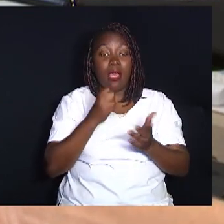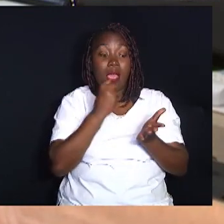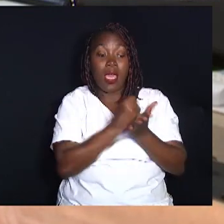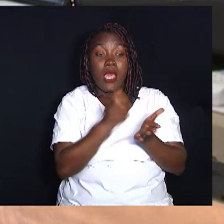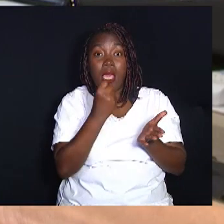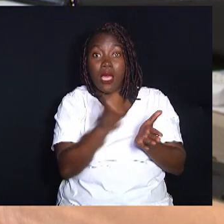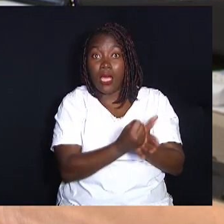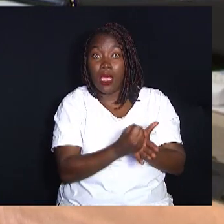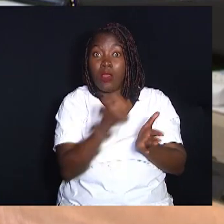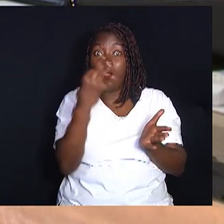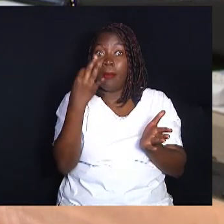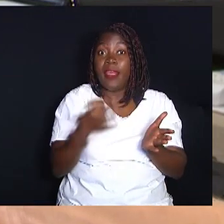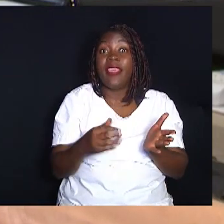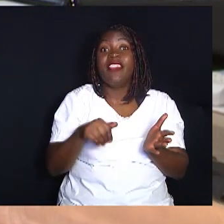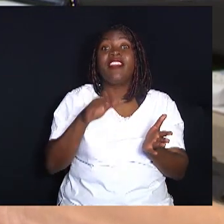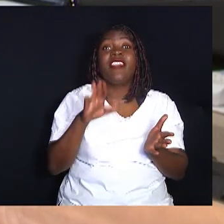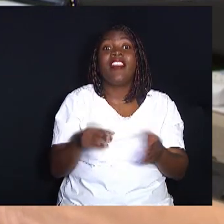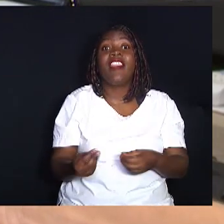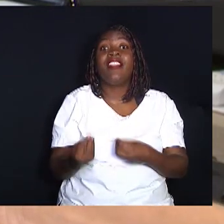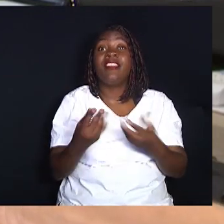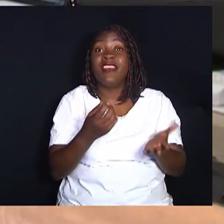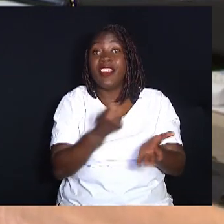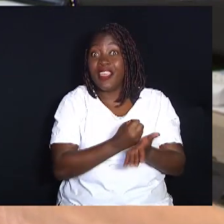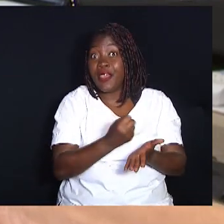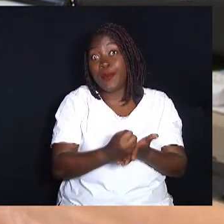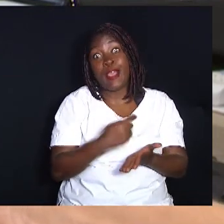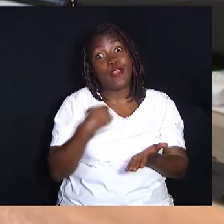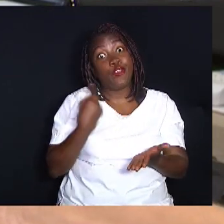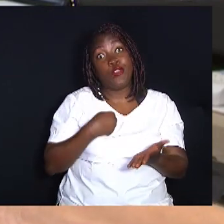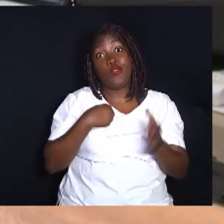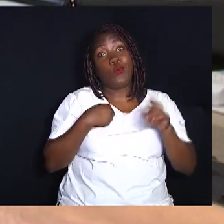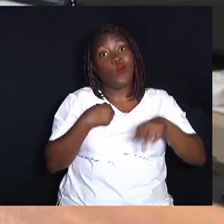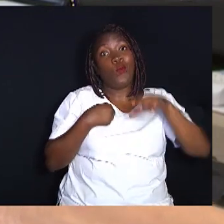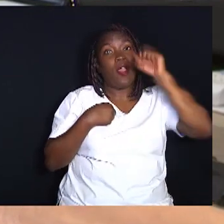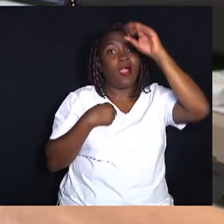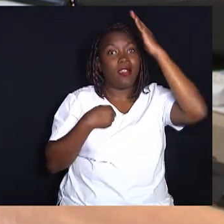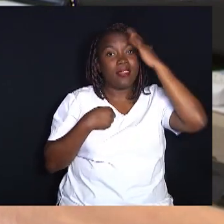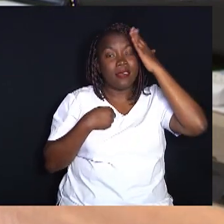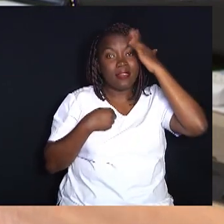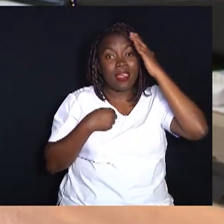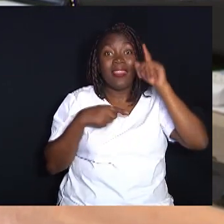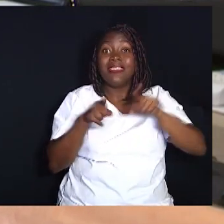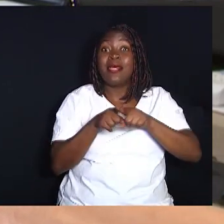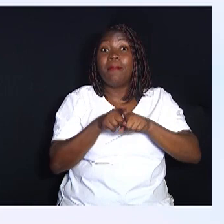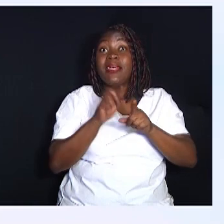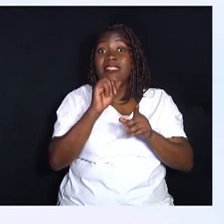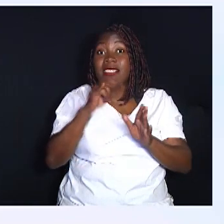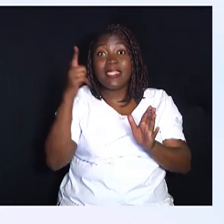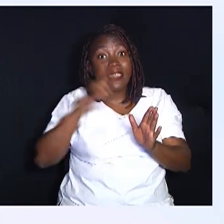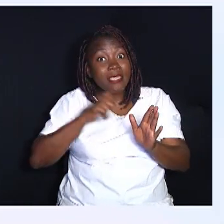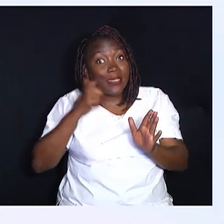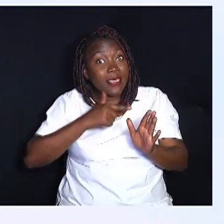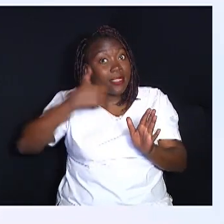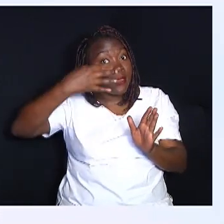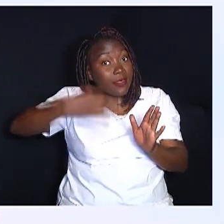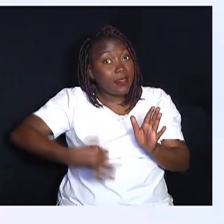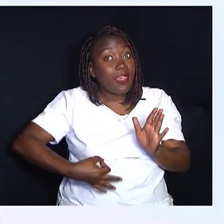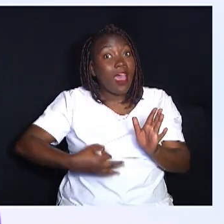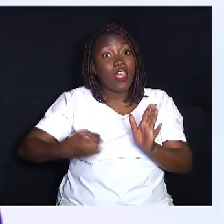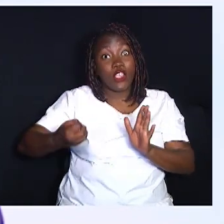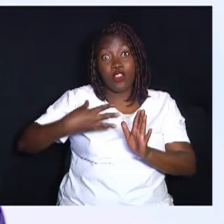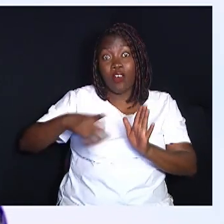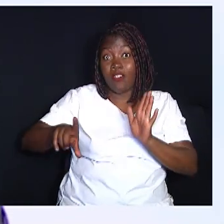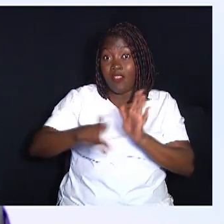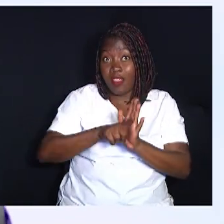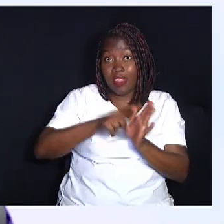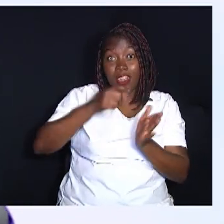regulamentado, quem deu essa regulamentação, que a gente nunca sabe, e também se está funcionando corretamente. A nova lei